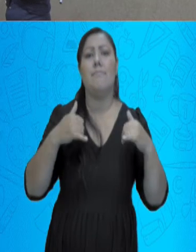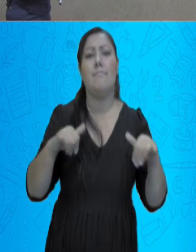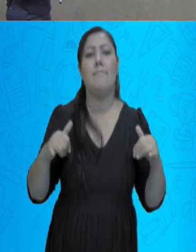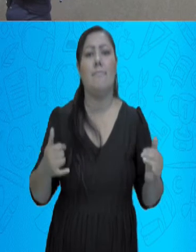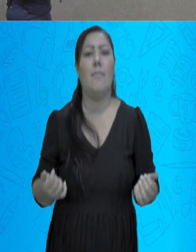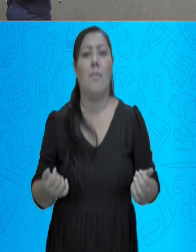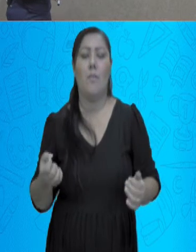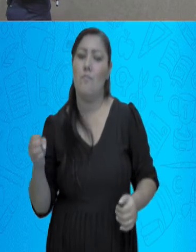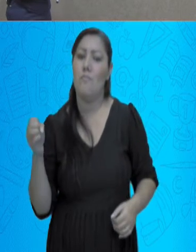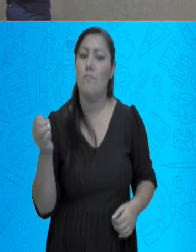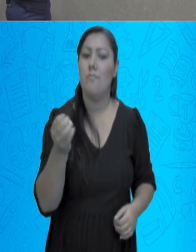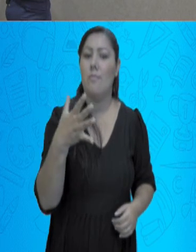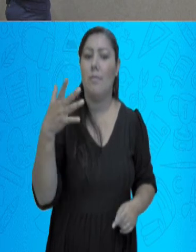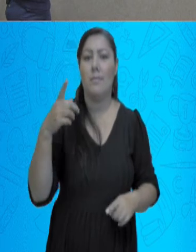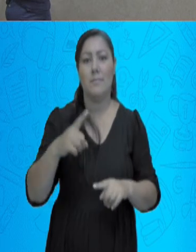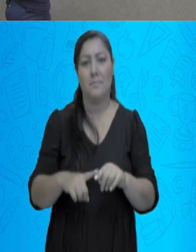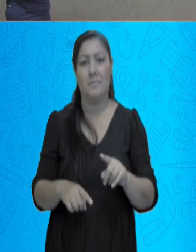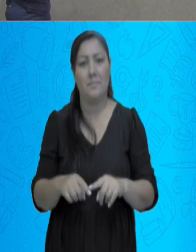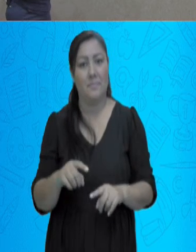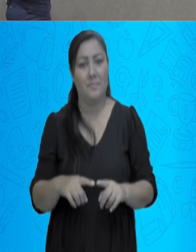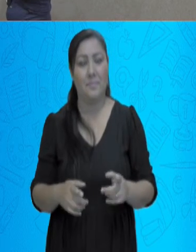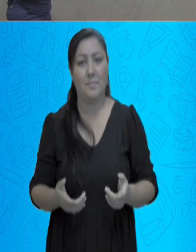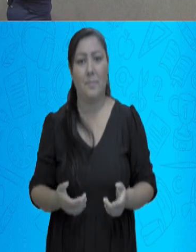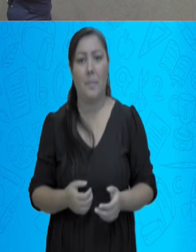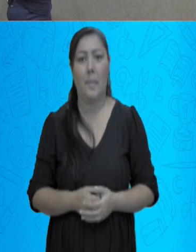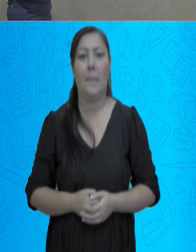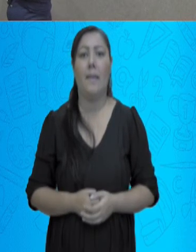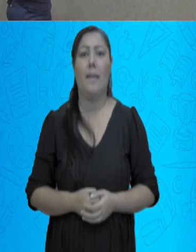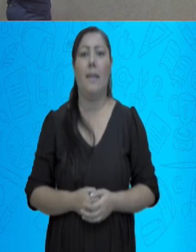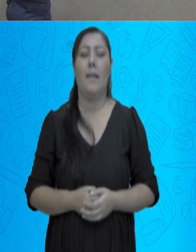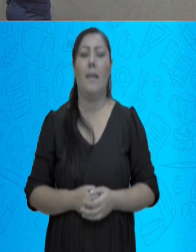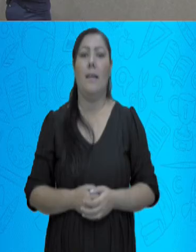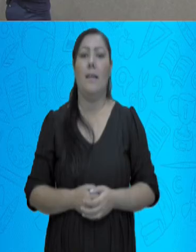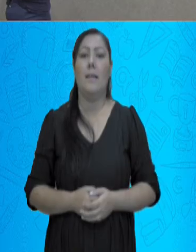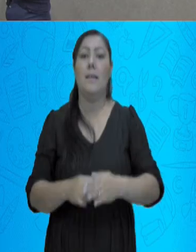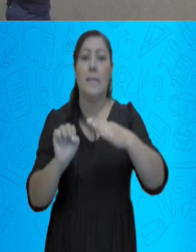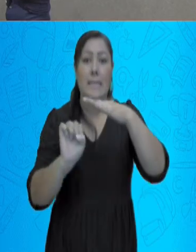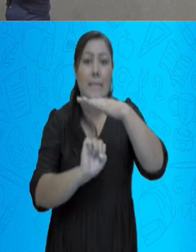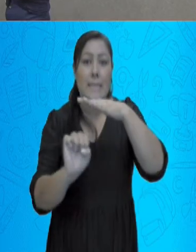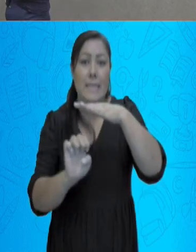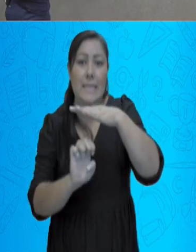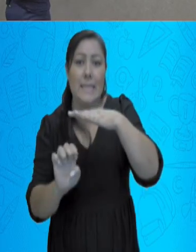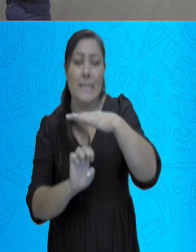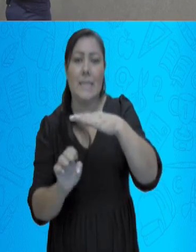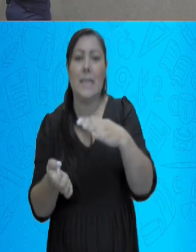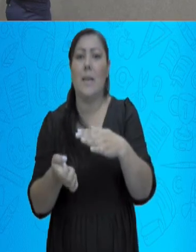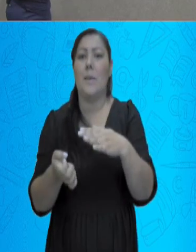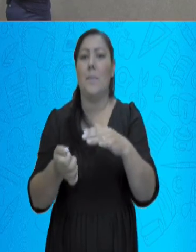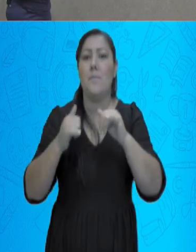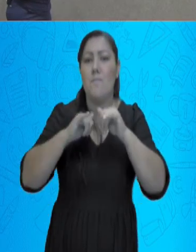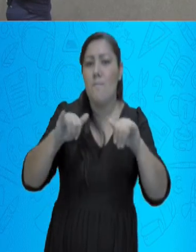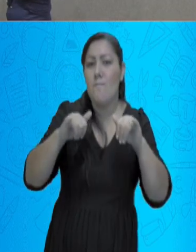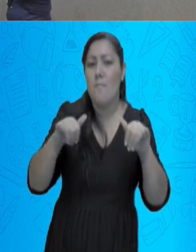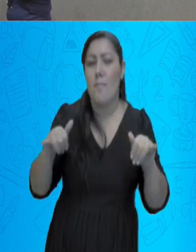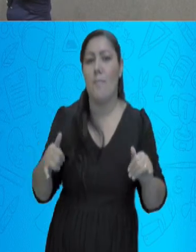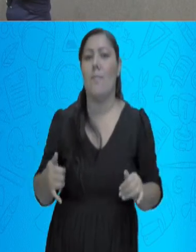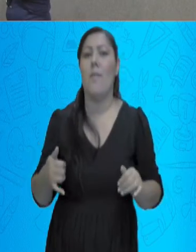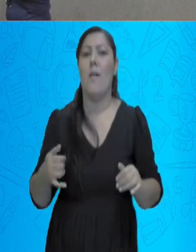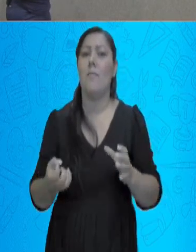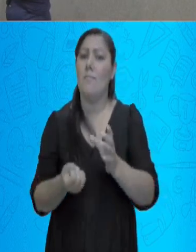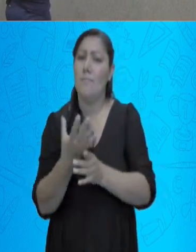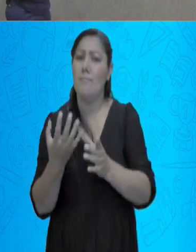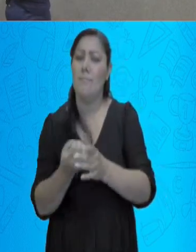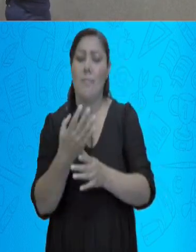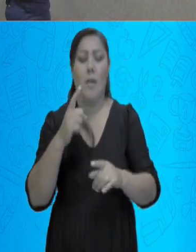lançamento de algum produto. As agências de publicidade, elas são grandes produtoras, né, desse tipo de material.